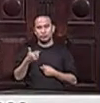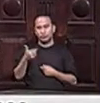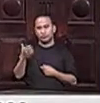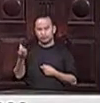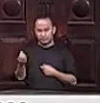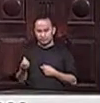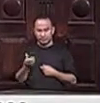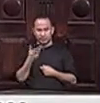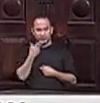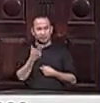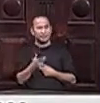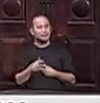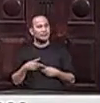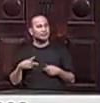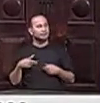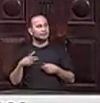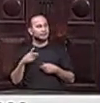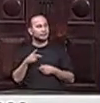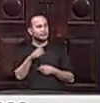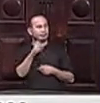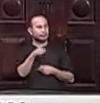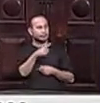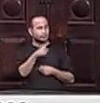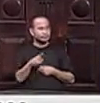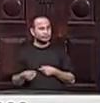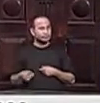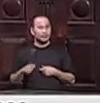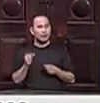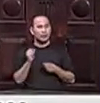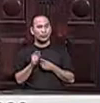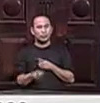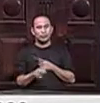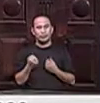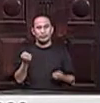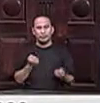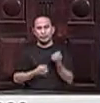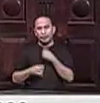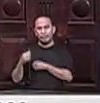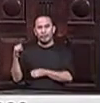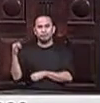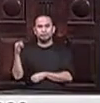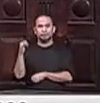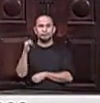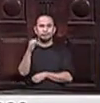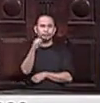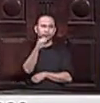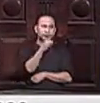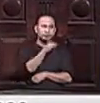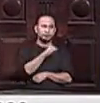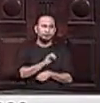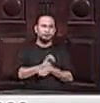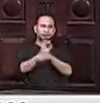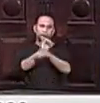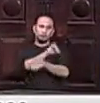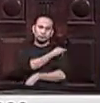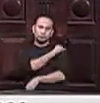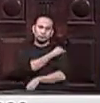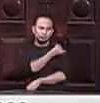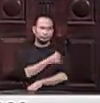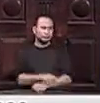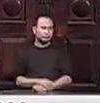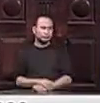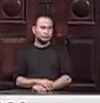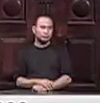2016, fica vedada a locação de veículo de transporte aéreo custeado pelo Tesouro do Estado do Rio de Janeiro, salvo